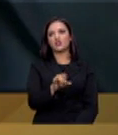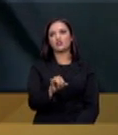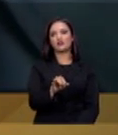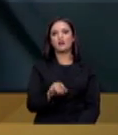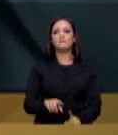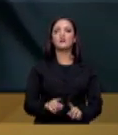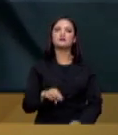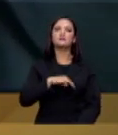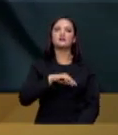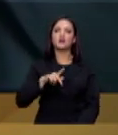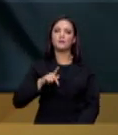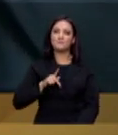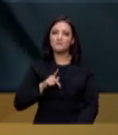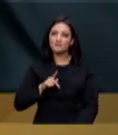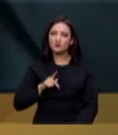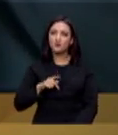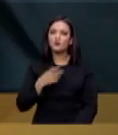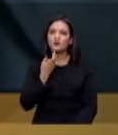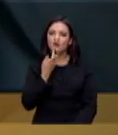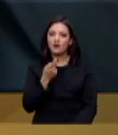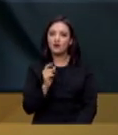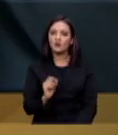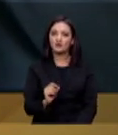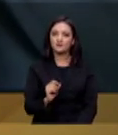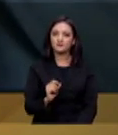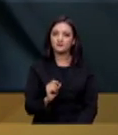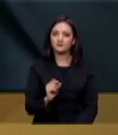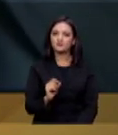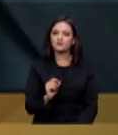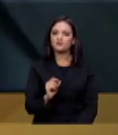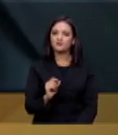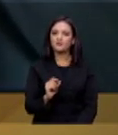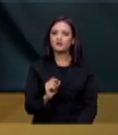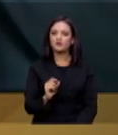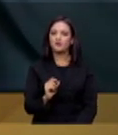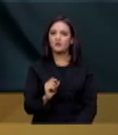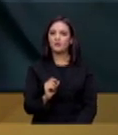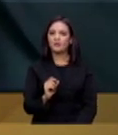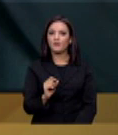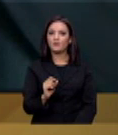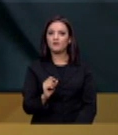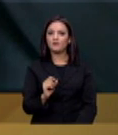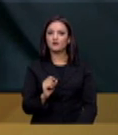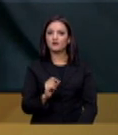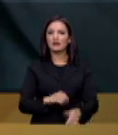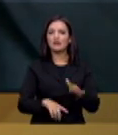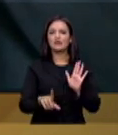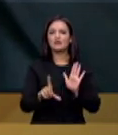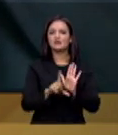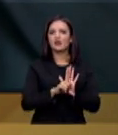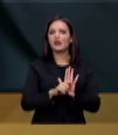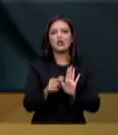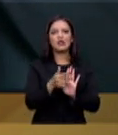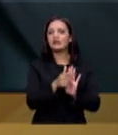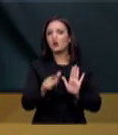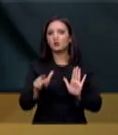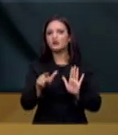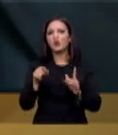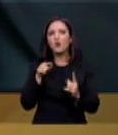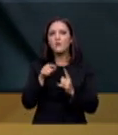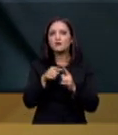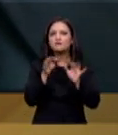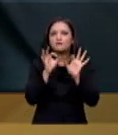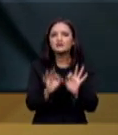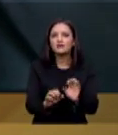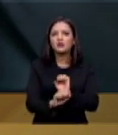Ministério Público gostaria de consignar, ao falar primeiro, que ele não enxerga que ela teria o alcance pretendido de